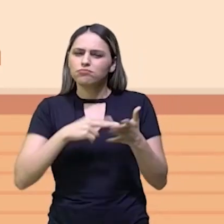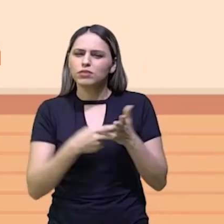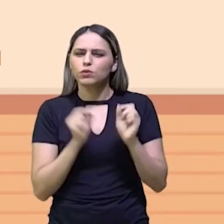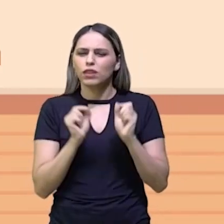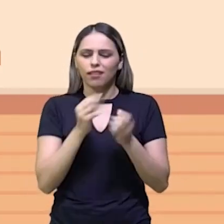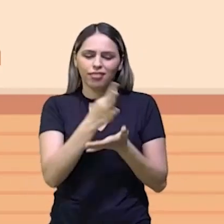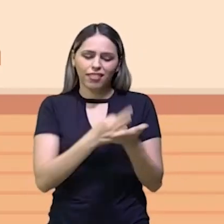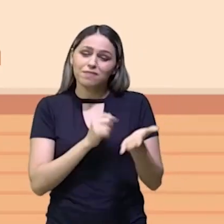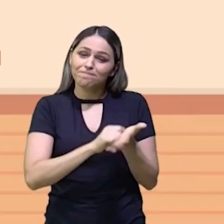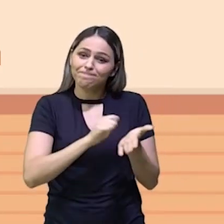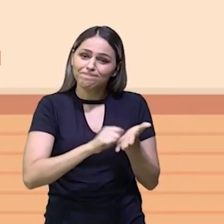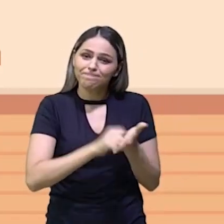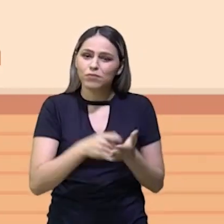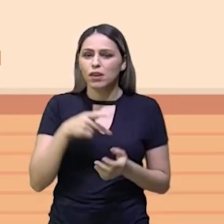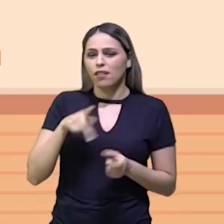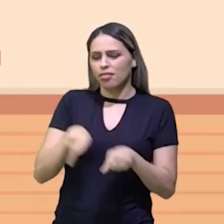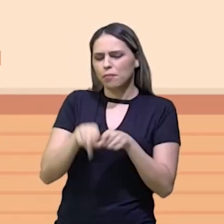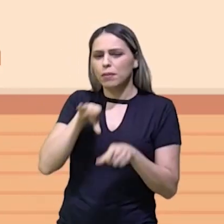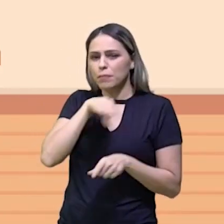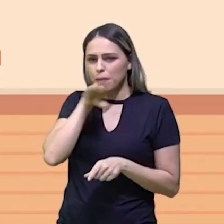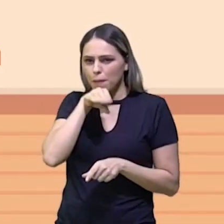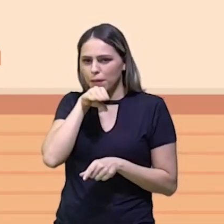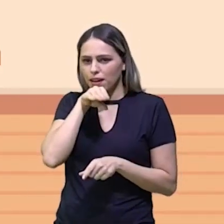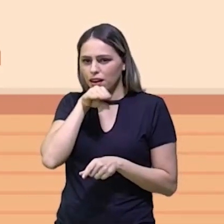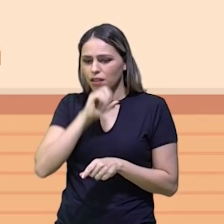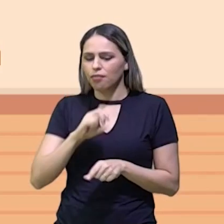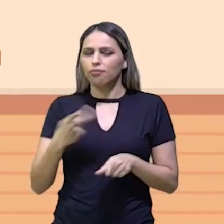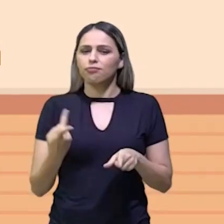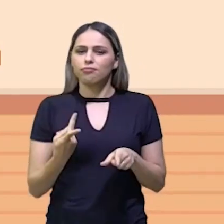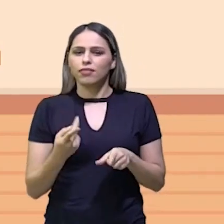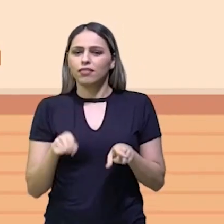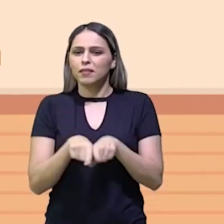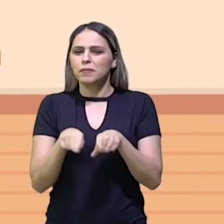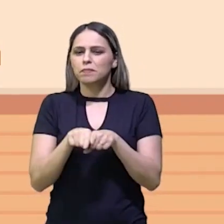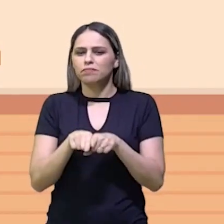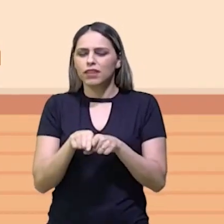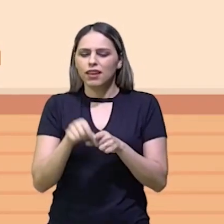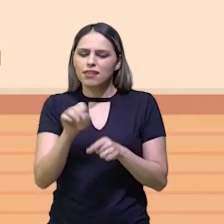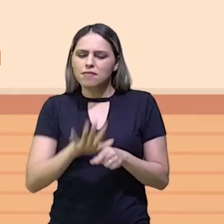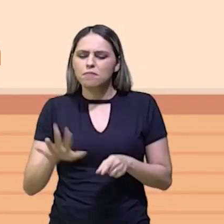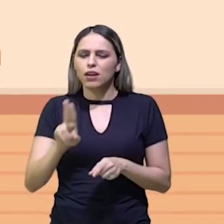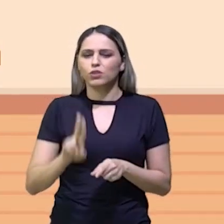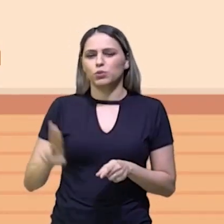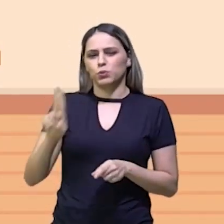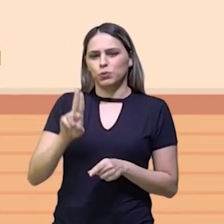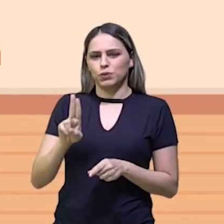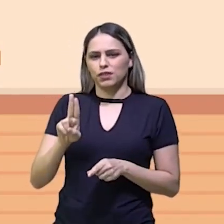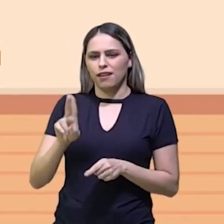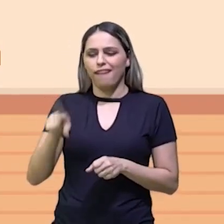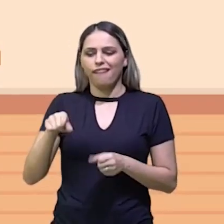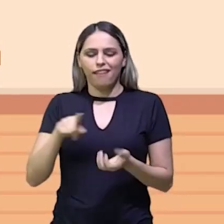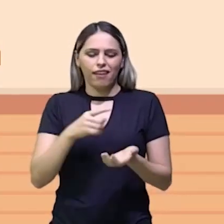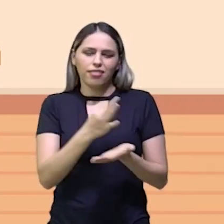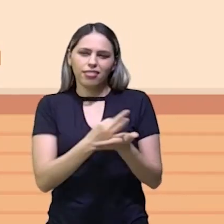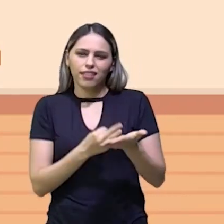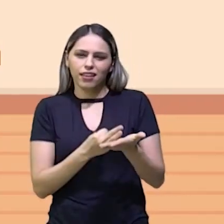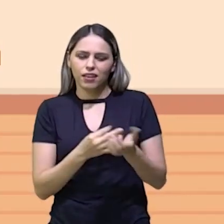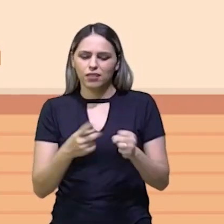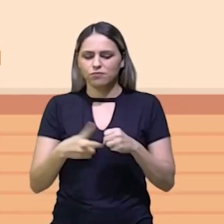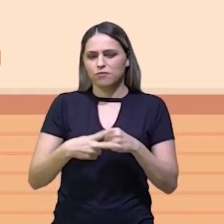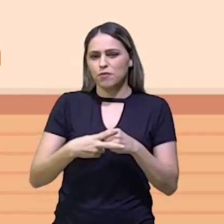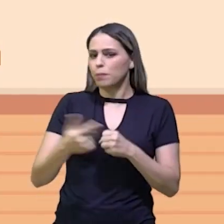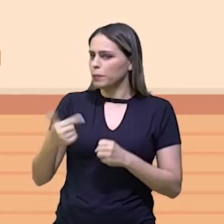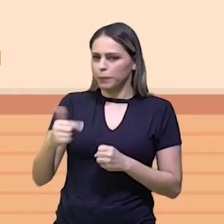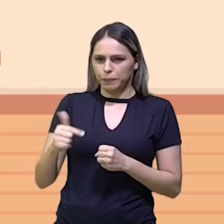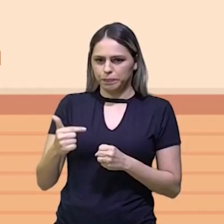escrevemos, e o texto não verbal, que é feito através das imagens. Vamos para o próximo, crianças. Olha só, aqui nós estamos